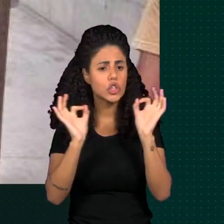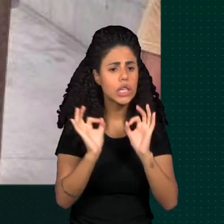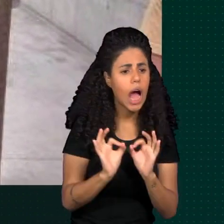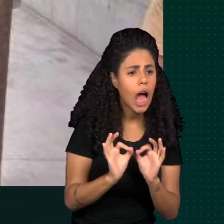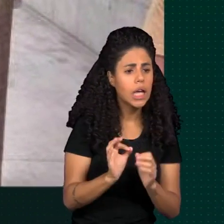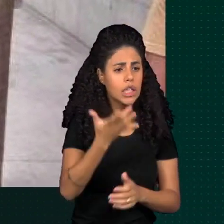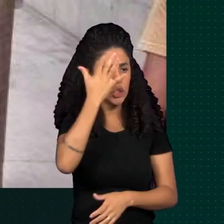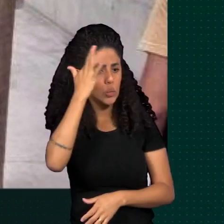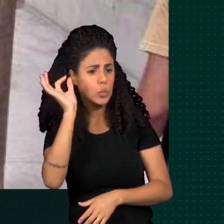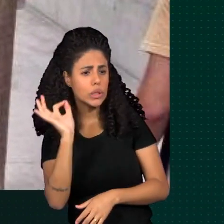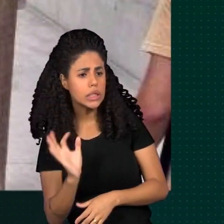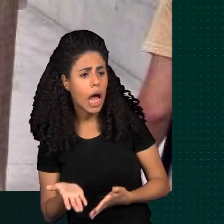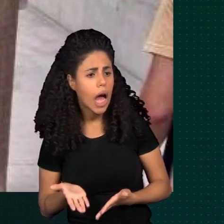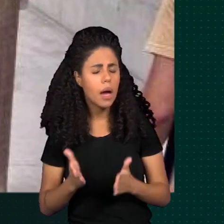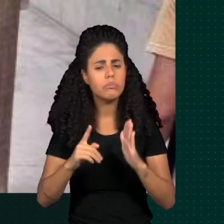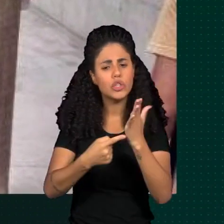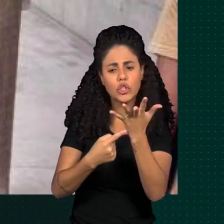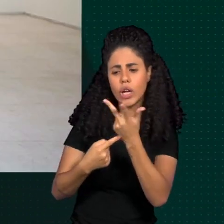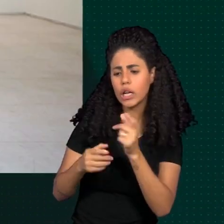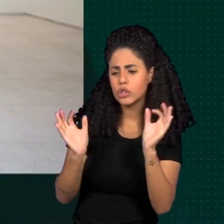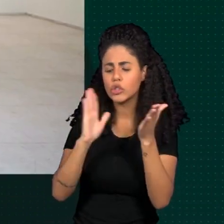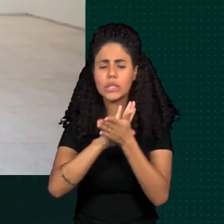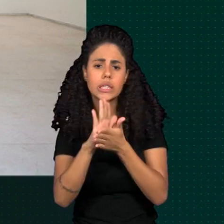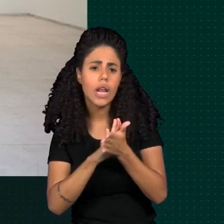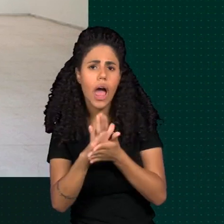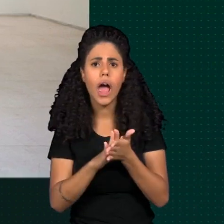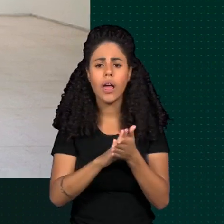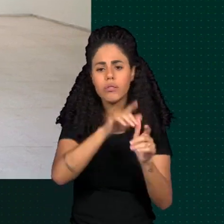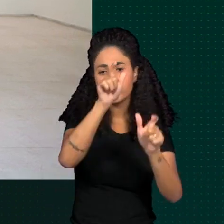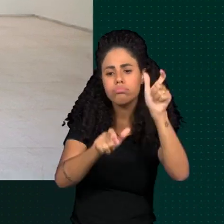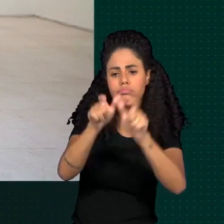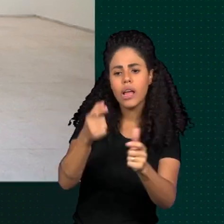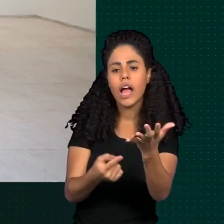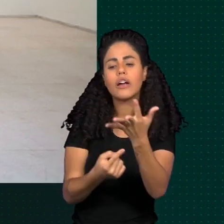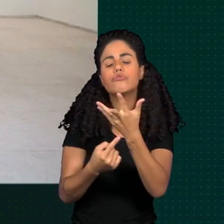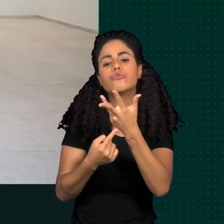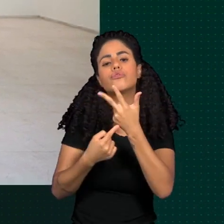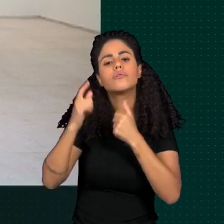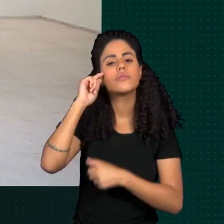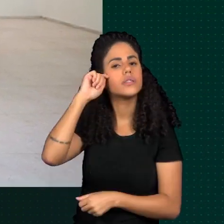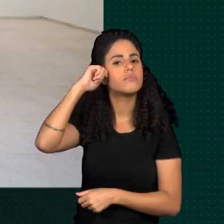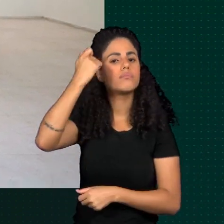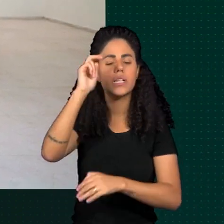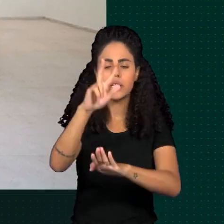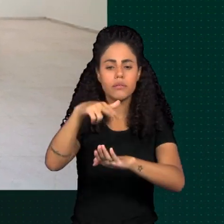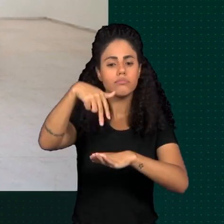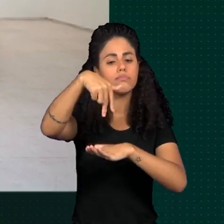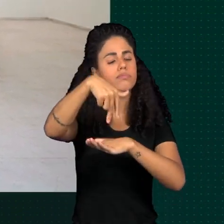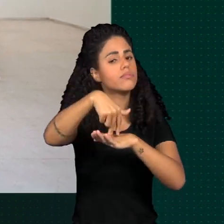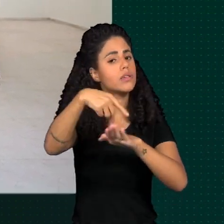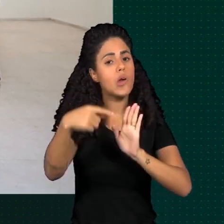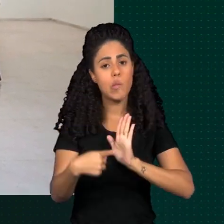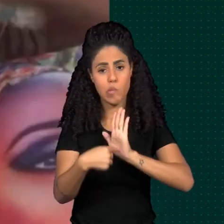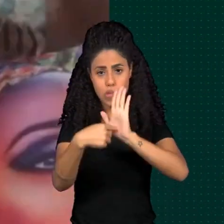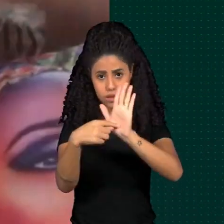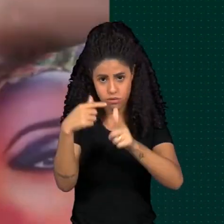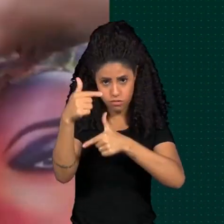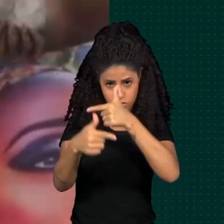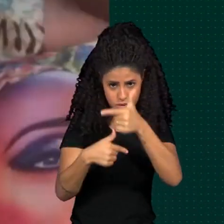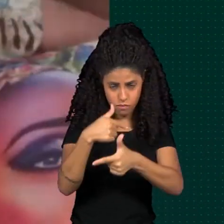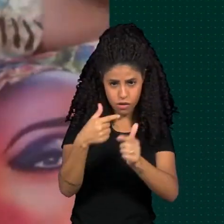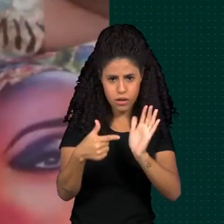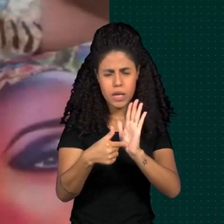arte, então também não programavam os artistas negros para exporem os seus trabalhos.